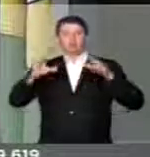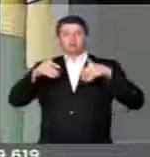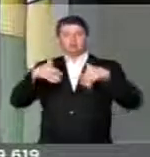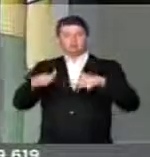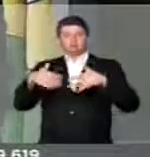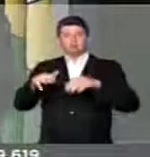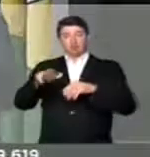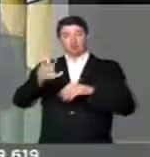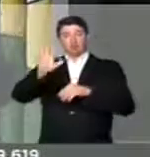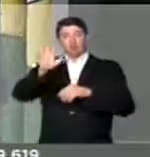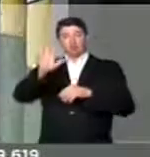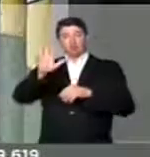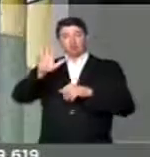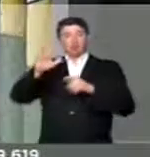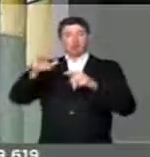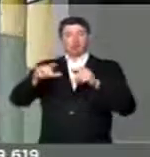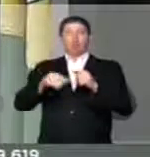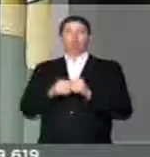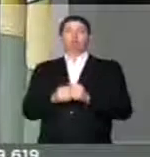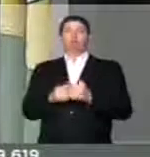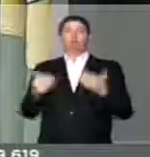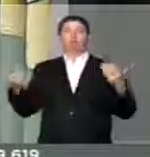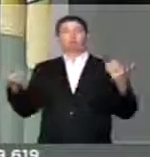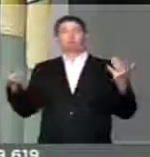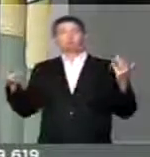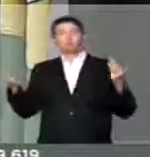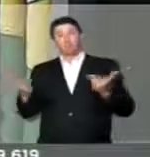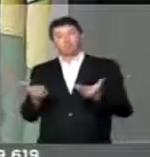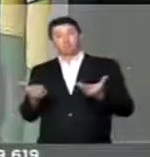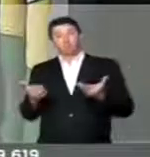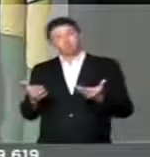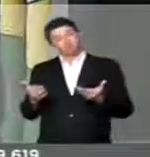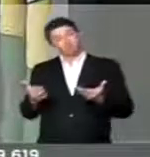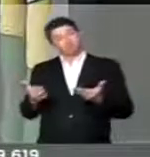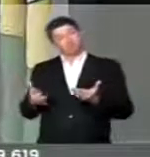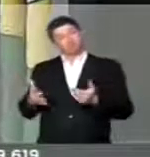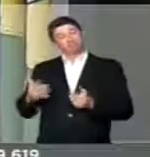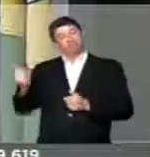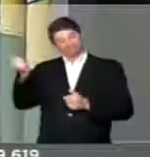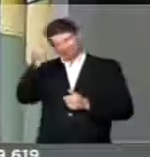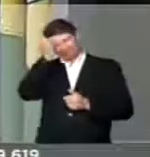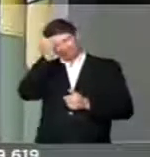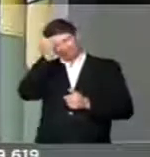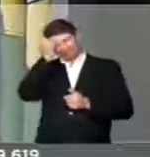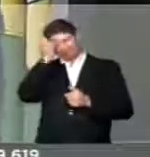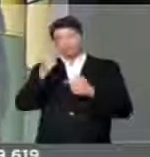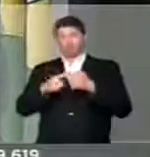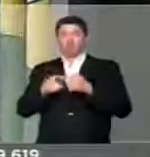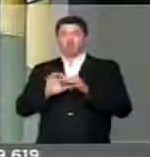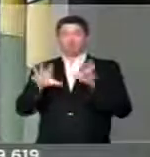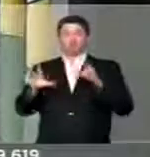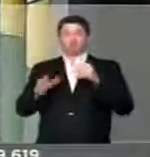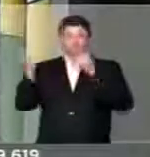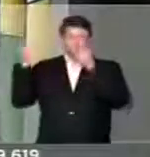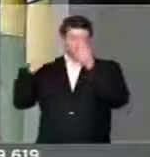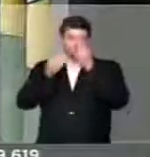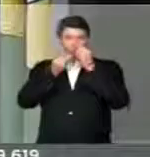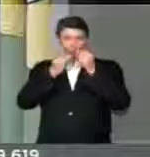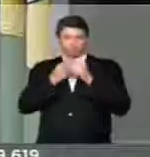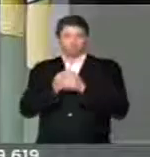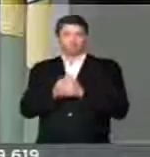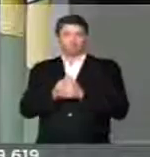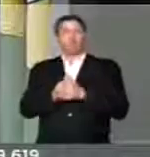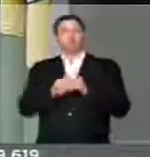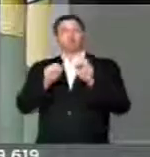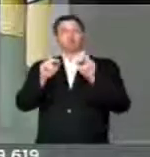enforcar, hoje se arrepende profundamente. Pois bem, o Lula